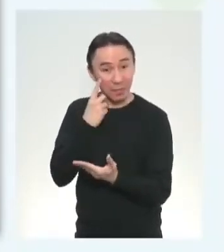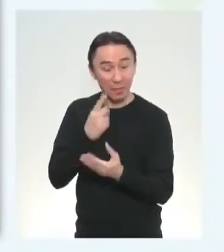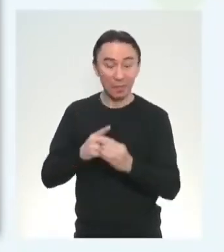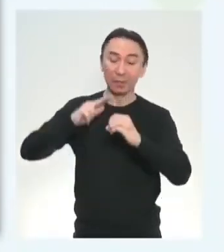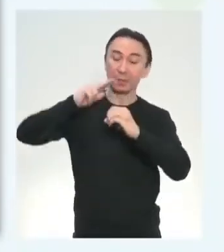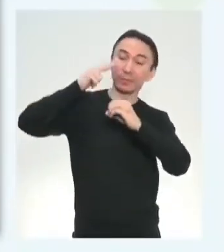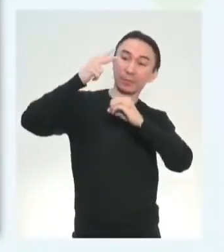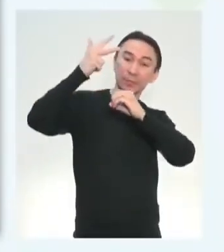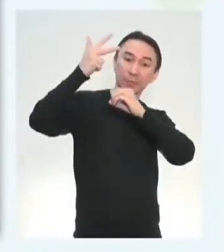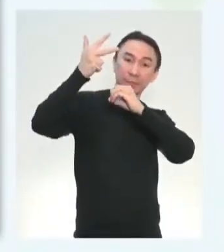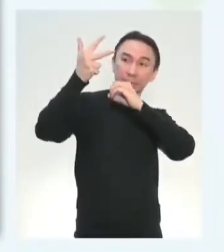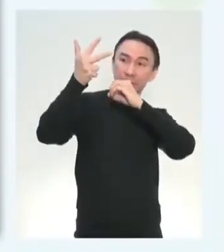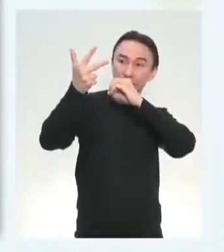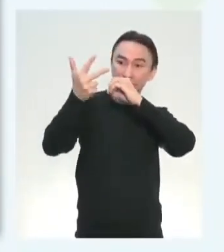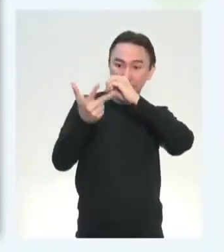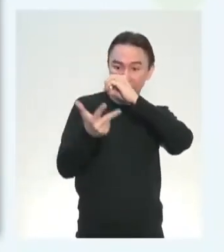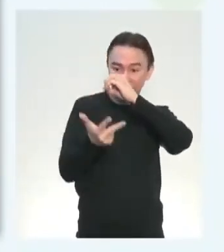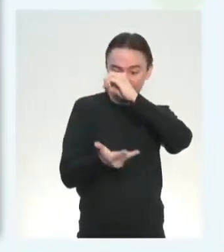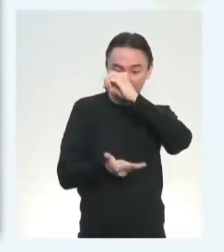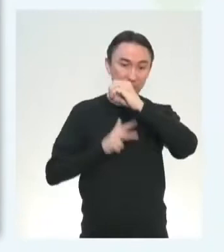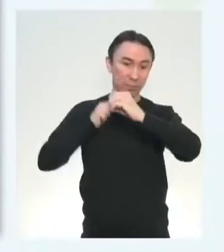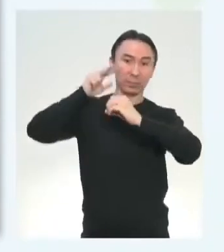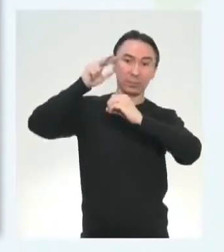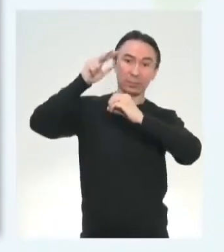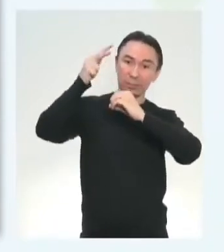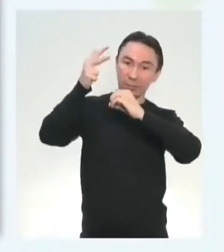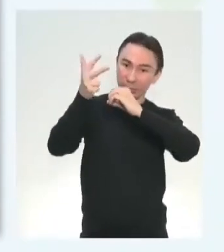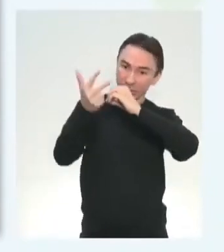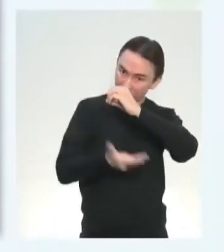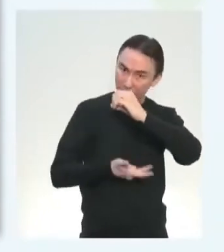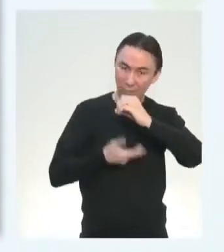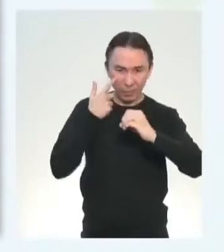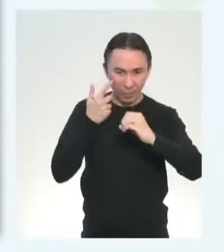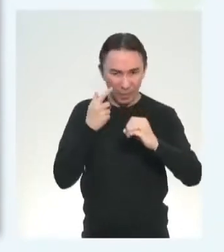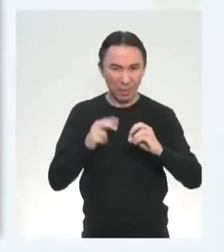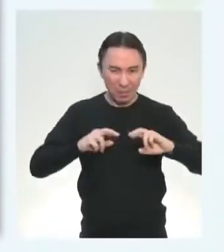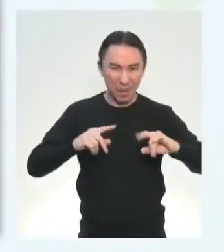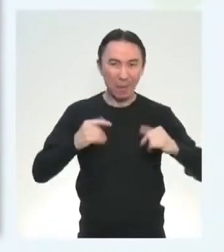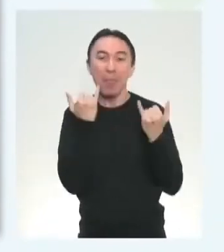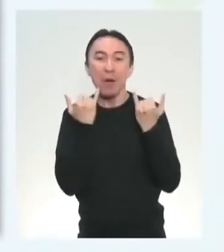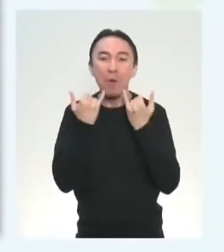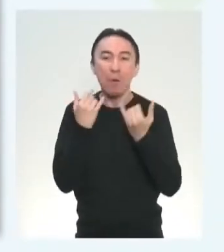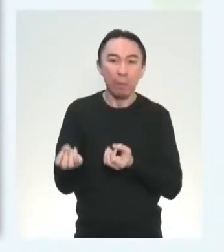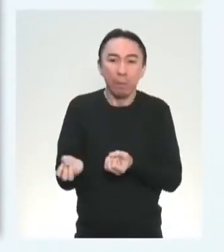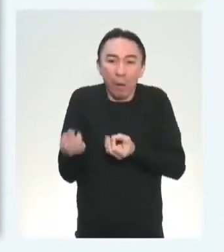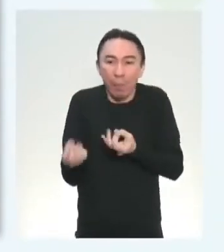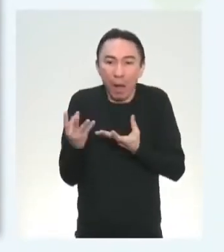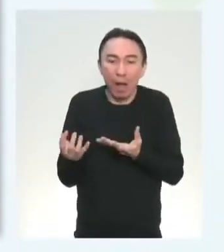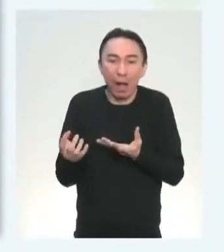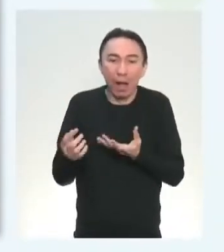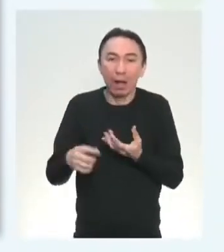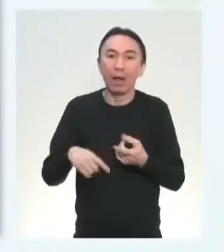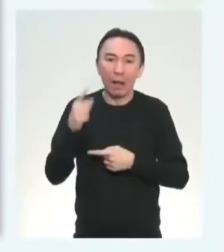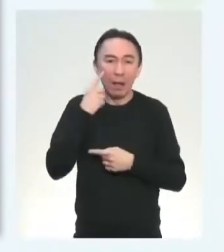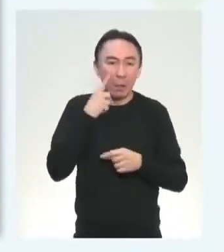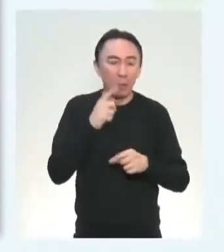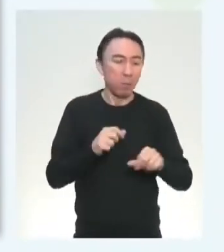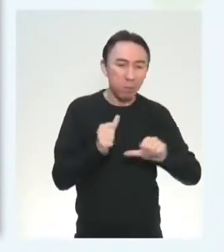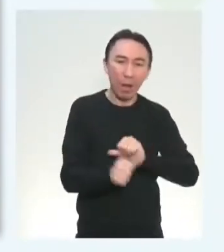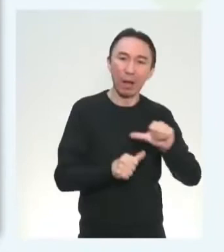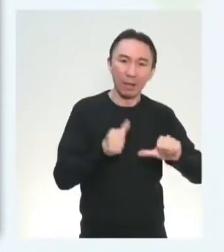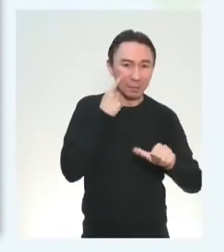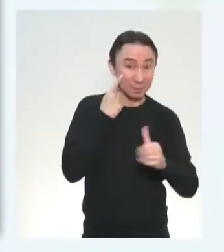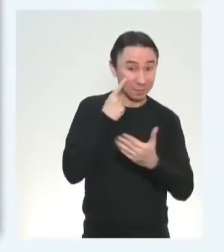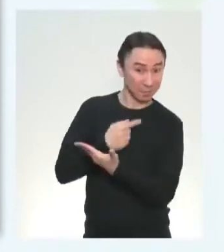o imageamento da superfície terrestre. As informações obtidas pelo satélite são processadas e imagens